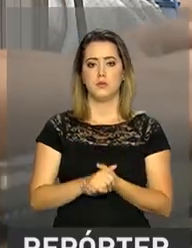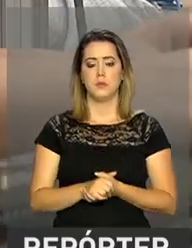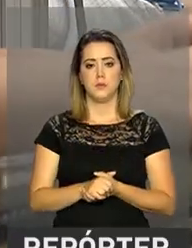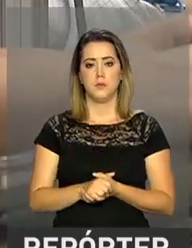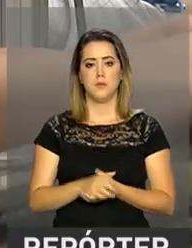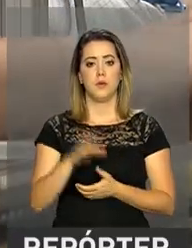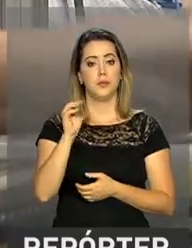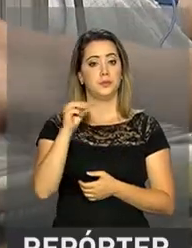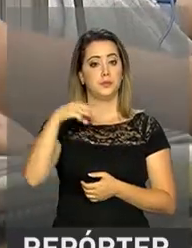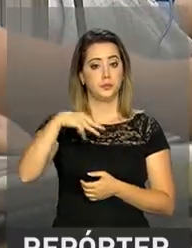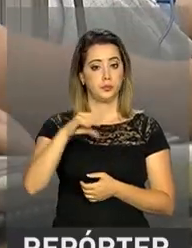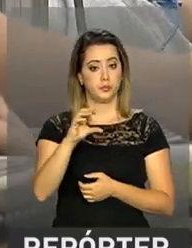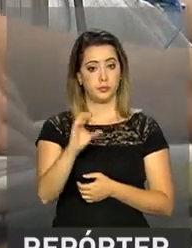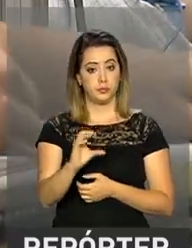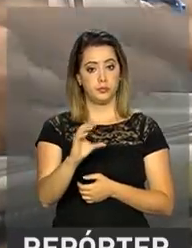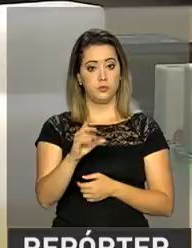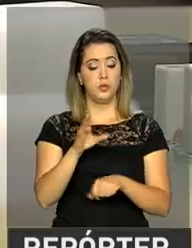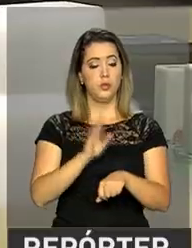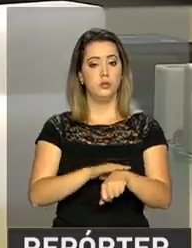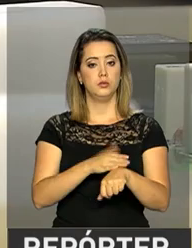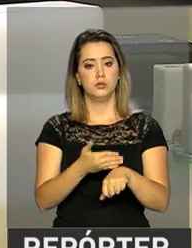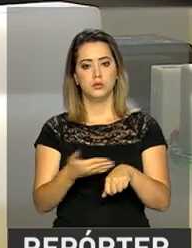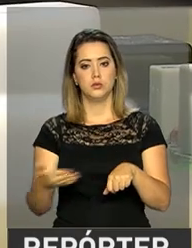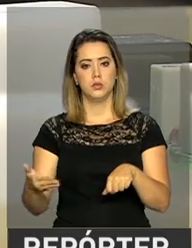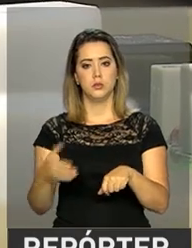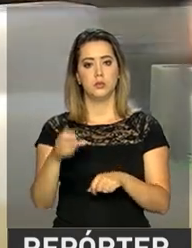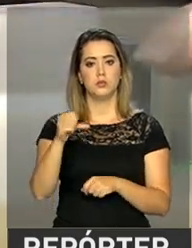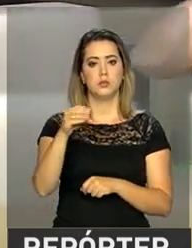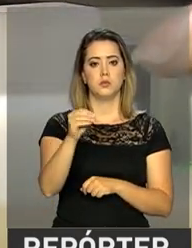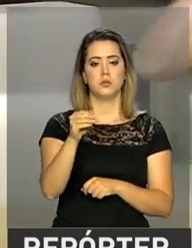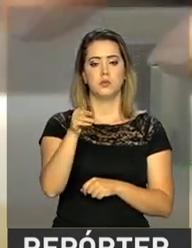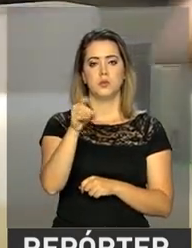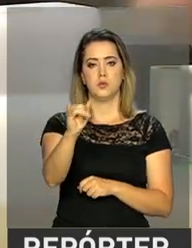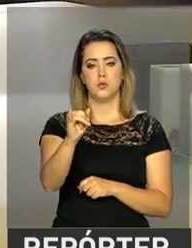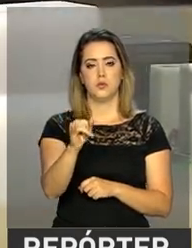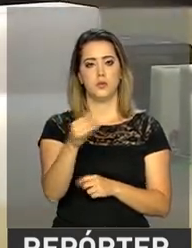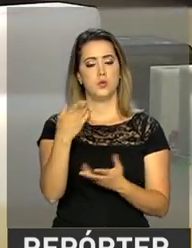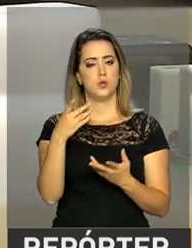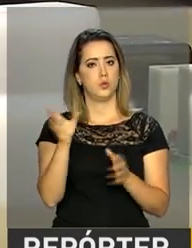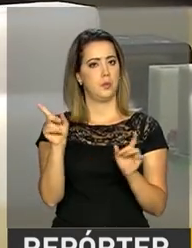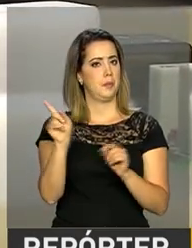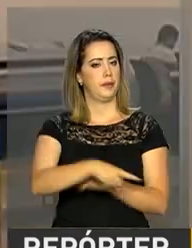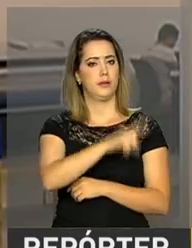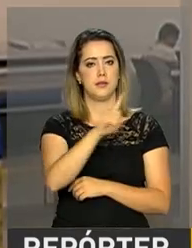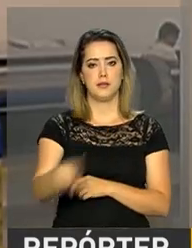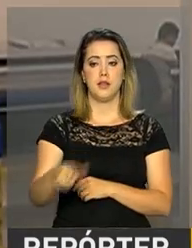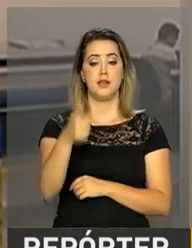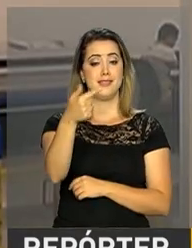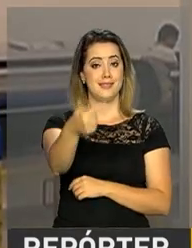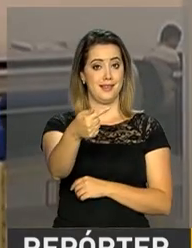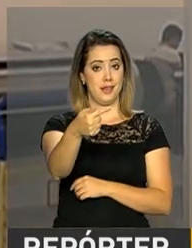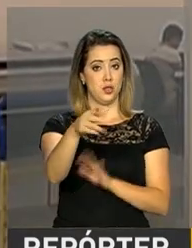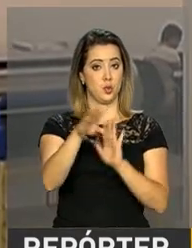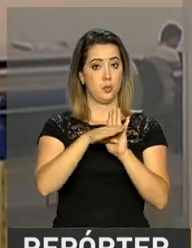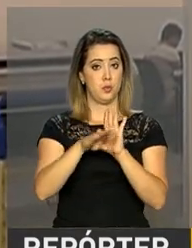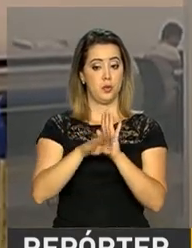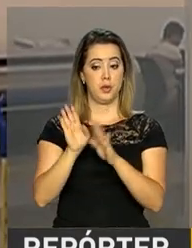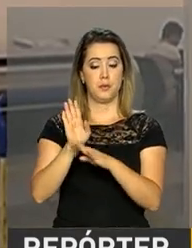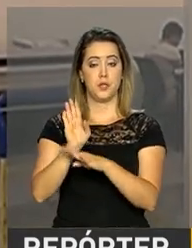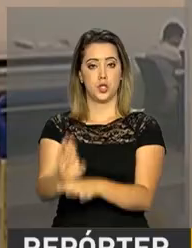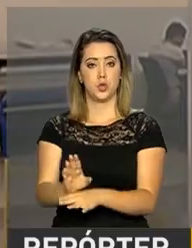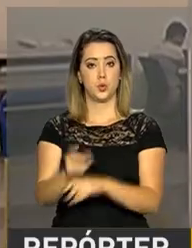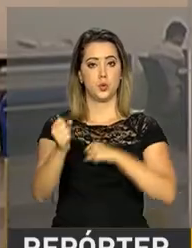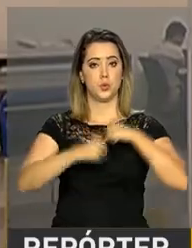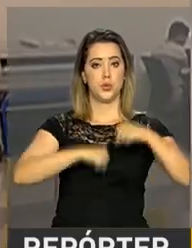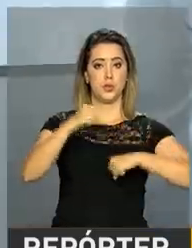A OMC deu prazo de 90 dias para que o Brasil suspenda 7 programas de incentivo à indústria, entre eles o Inovar Alto,